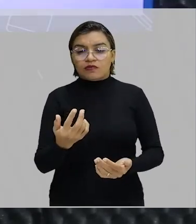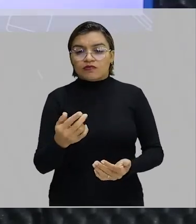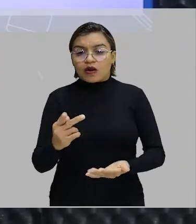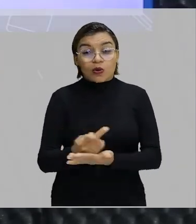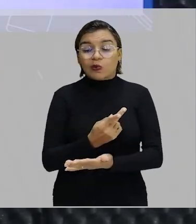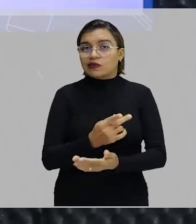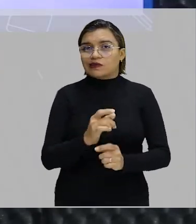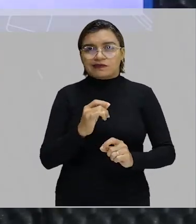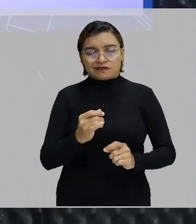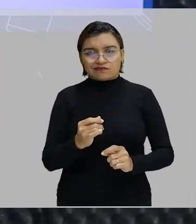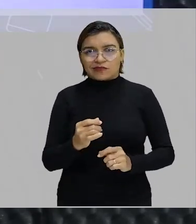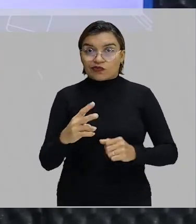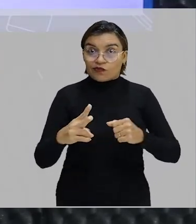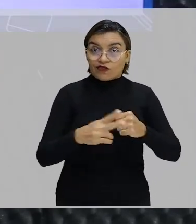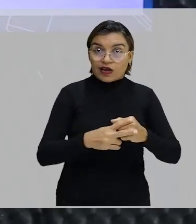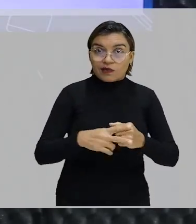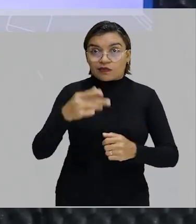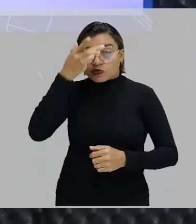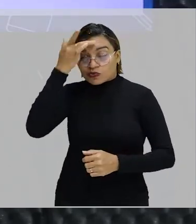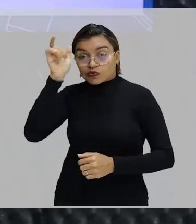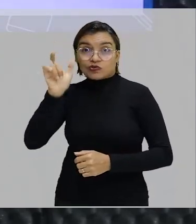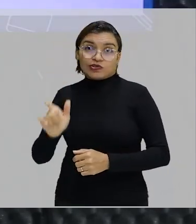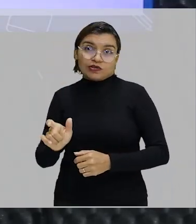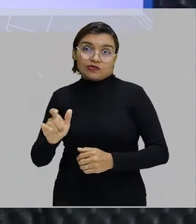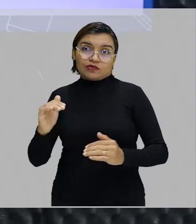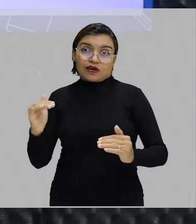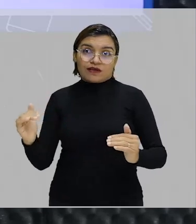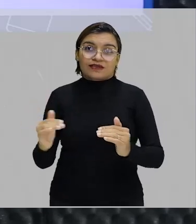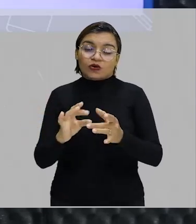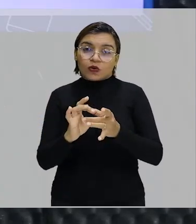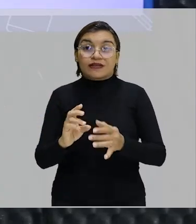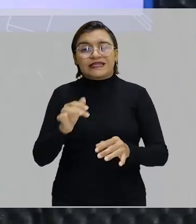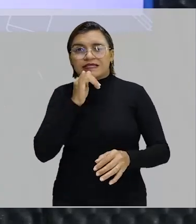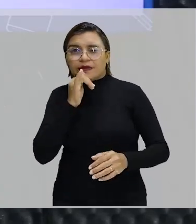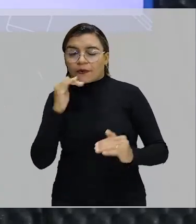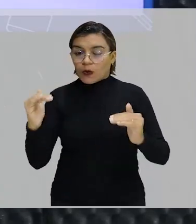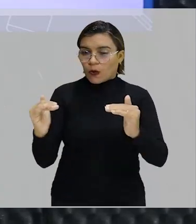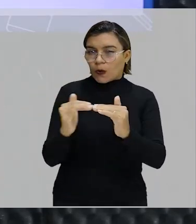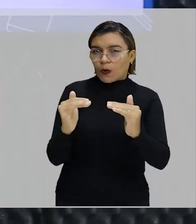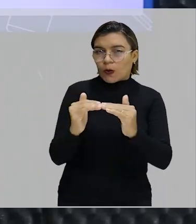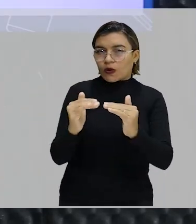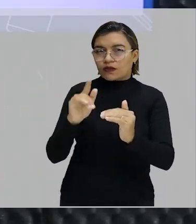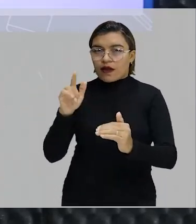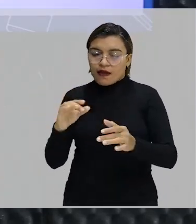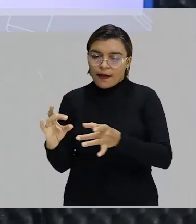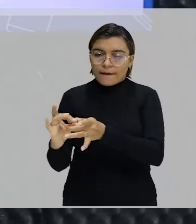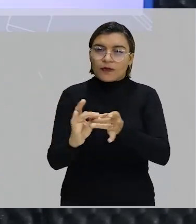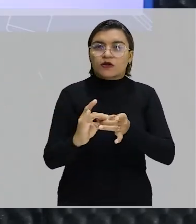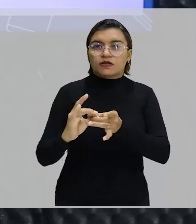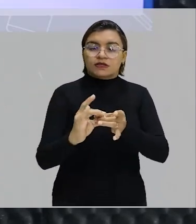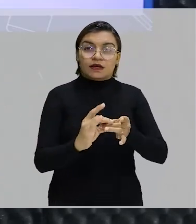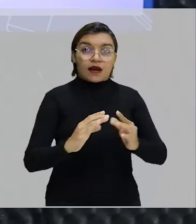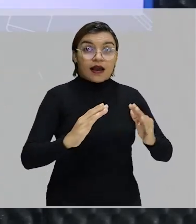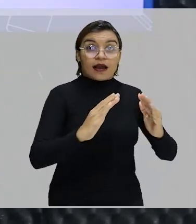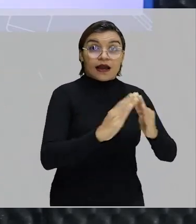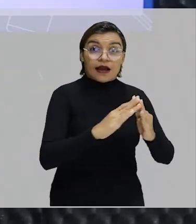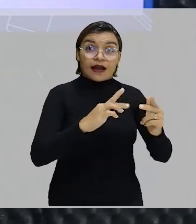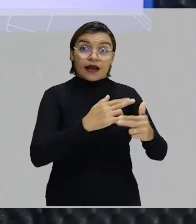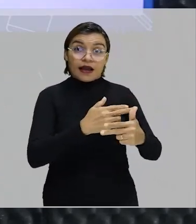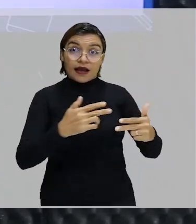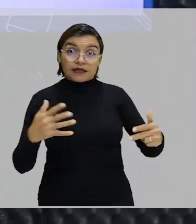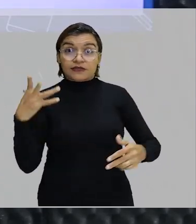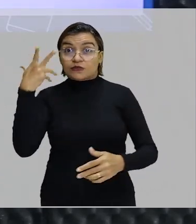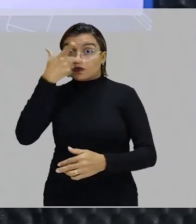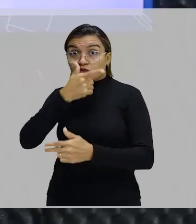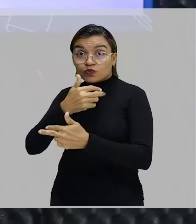aula, mas a gente já comenta. Então, concordar é isso, é harmonizar. Casas bonitas, casas belas,